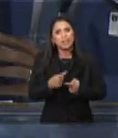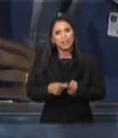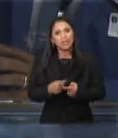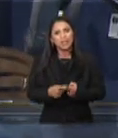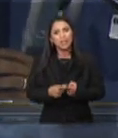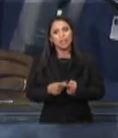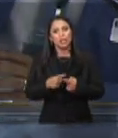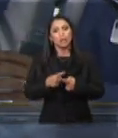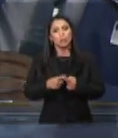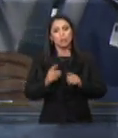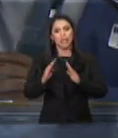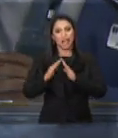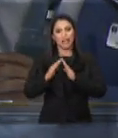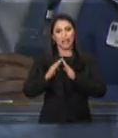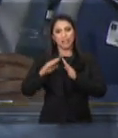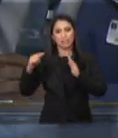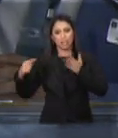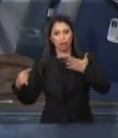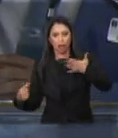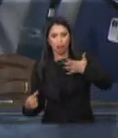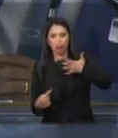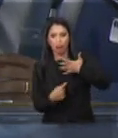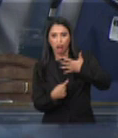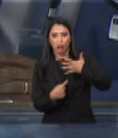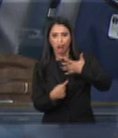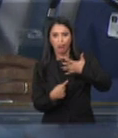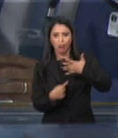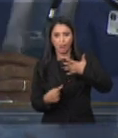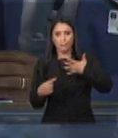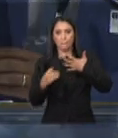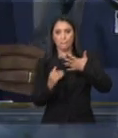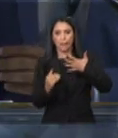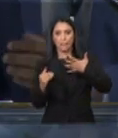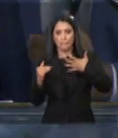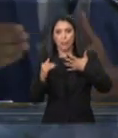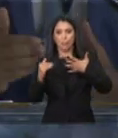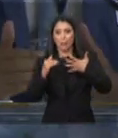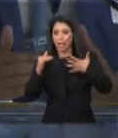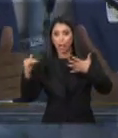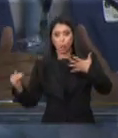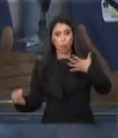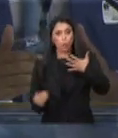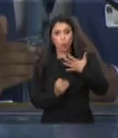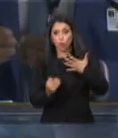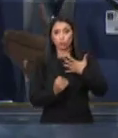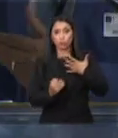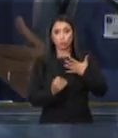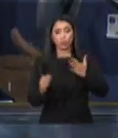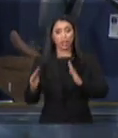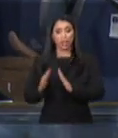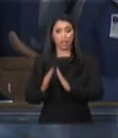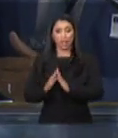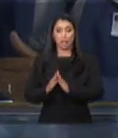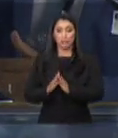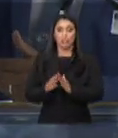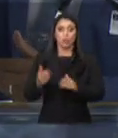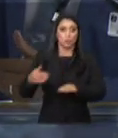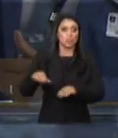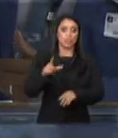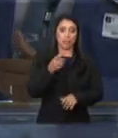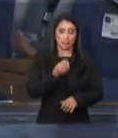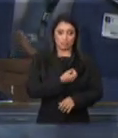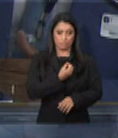porque a moradia ela tá lá no final o último degrau da escada como se as pessoas estão na situação de rua precisassem